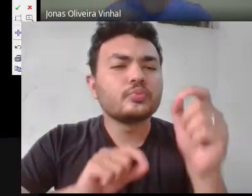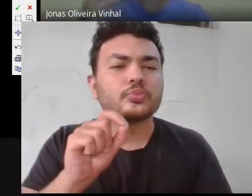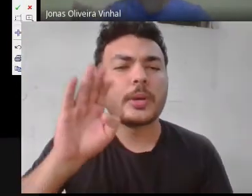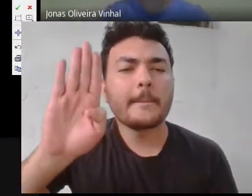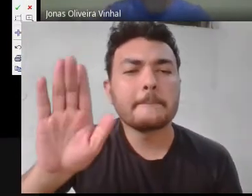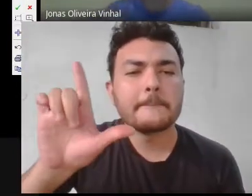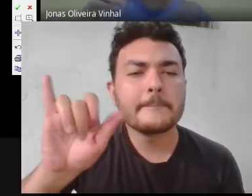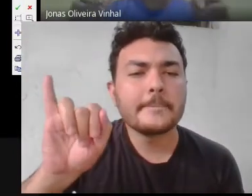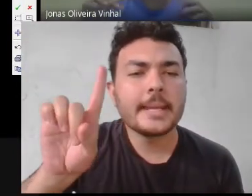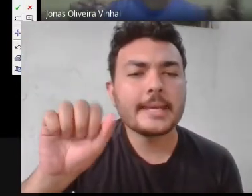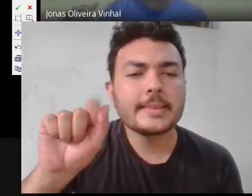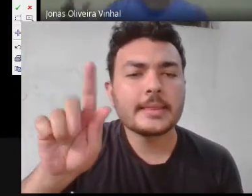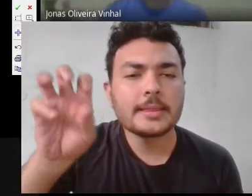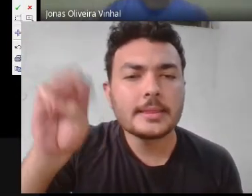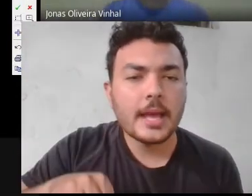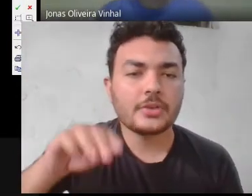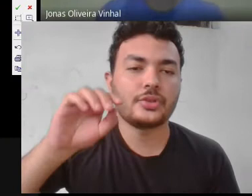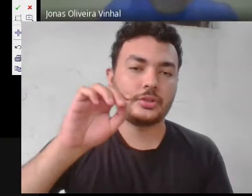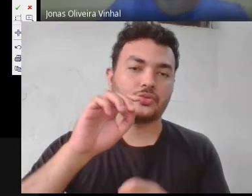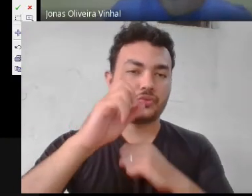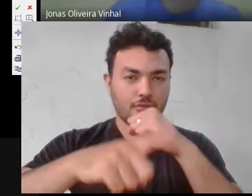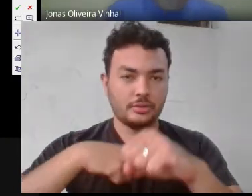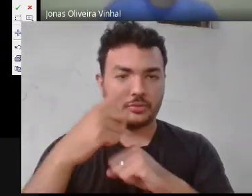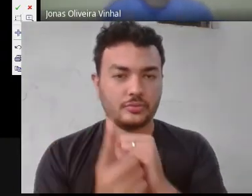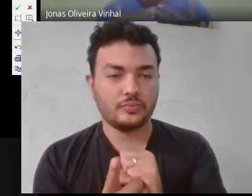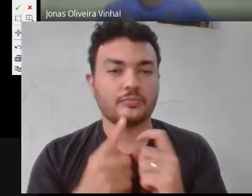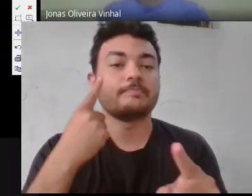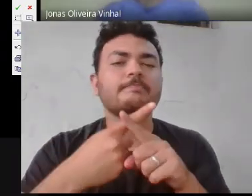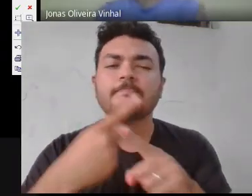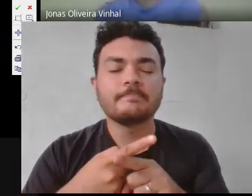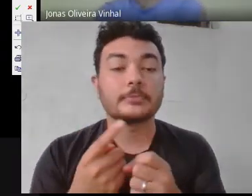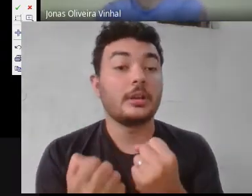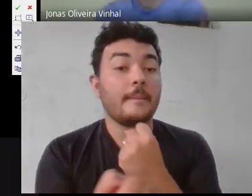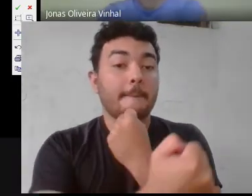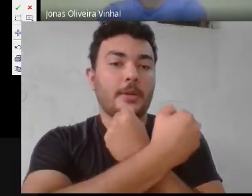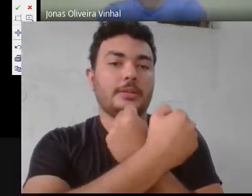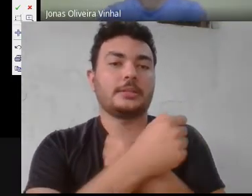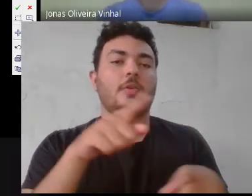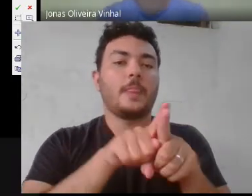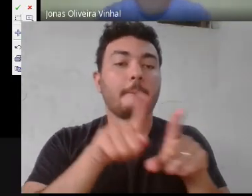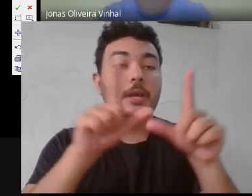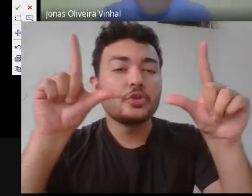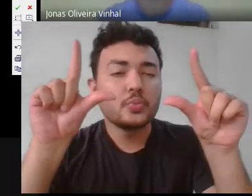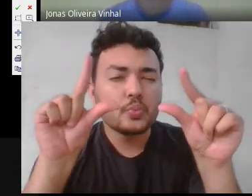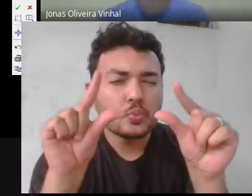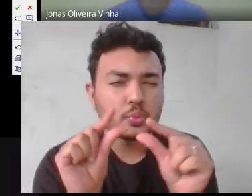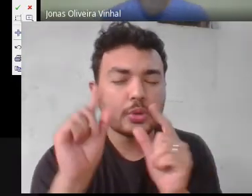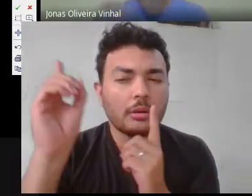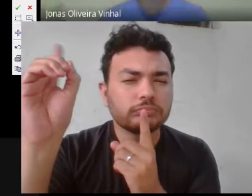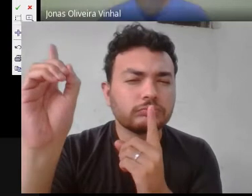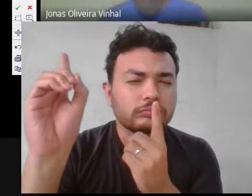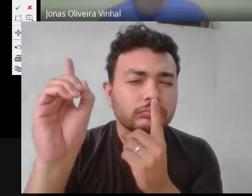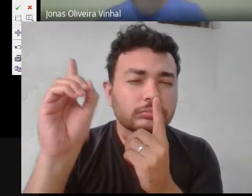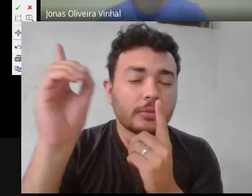que é sofrida, que é causada, né, pela proteção, pela a diminuição da atração efetiva do